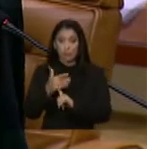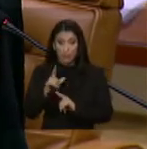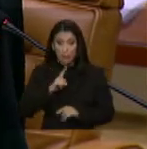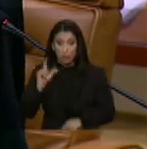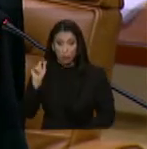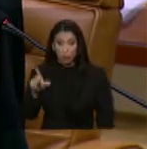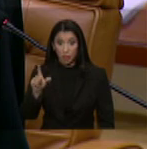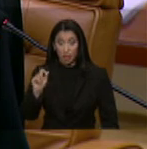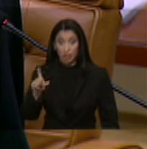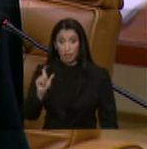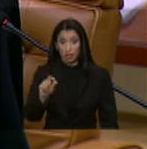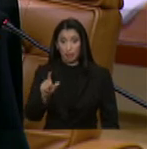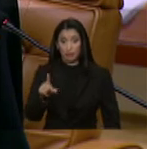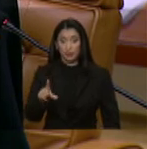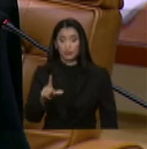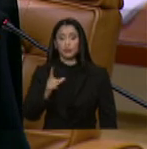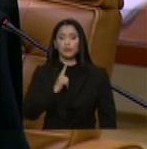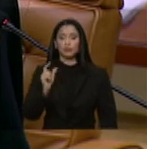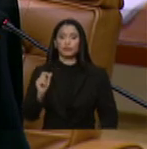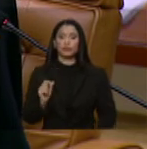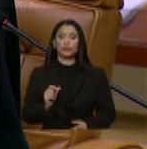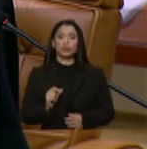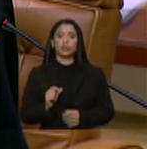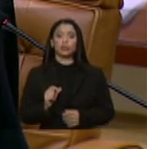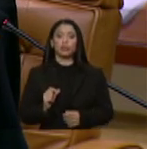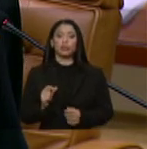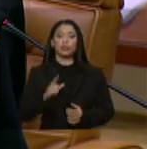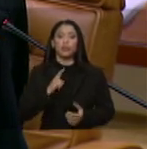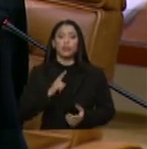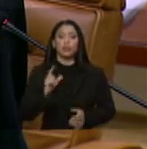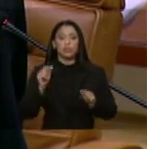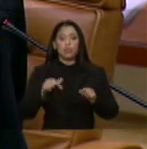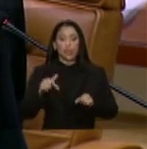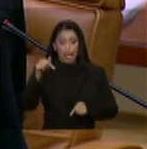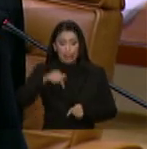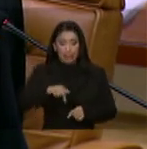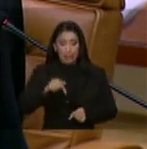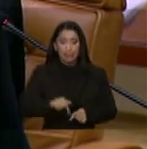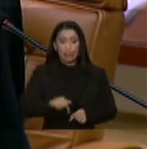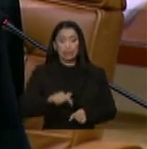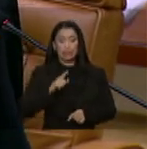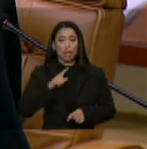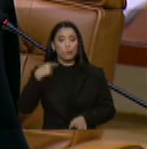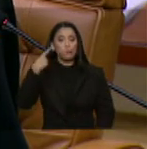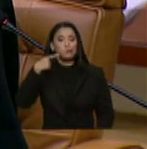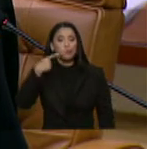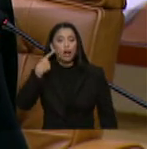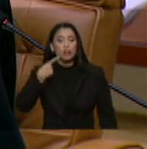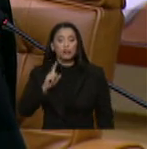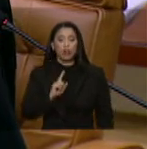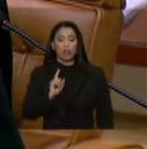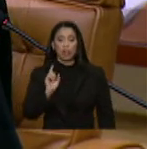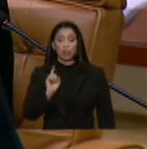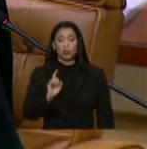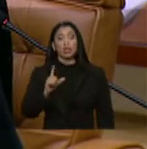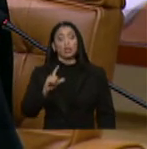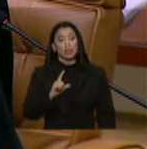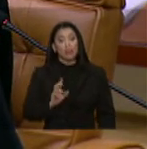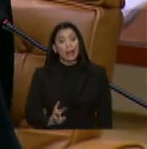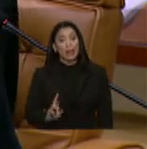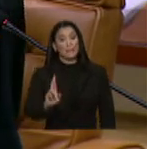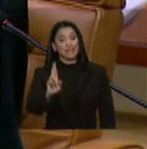telegram finalmente nomeasse aqui um escritório da advocacia não só como advogado mas como representante legal